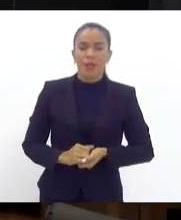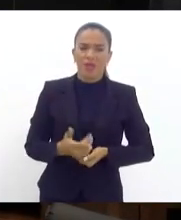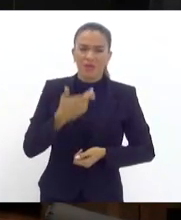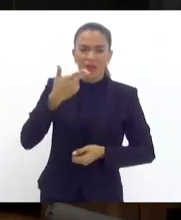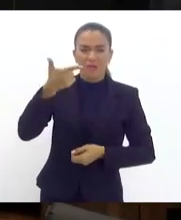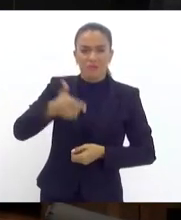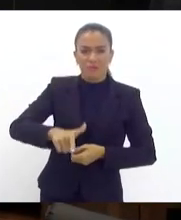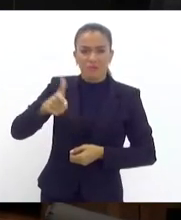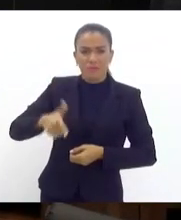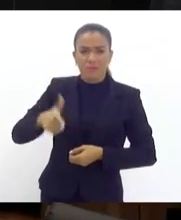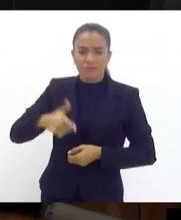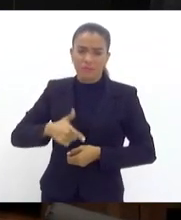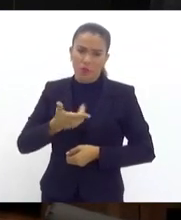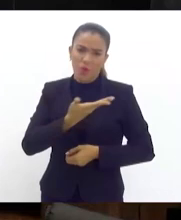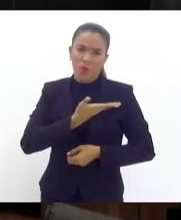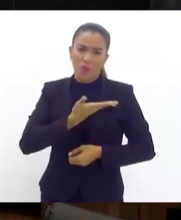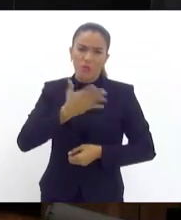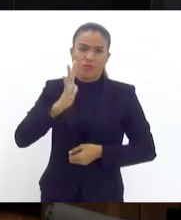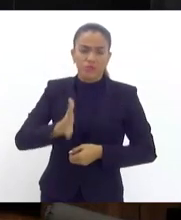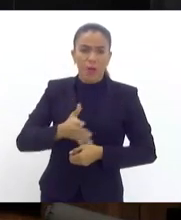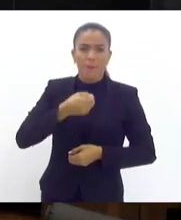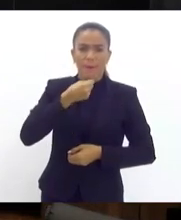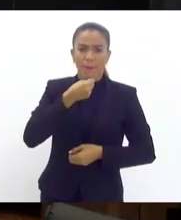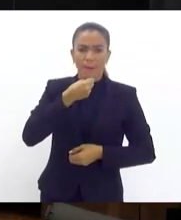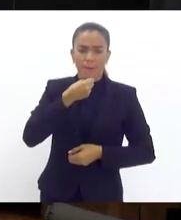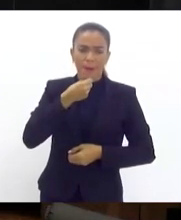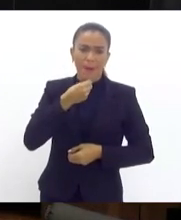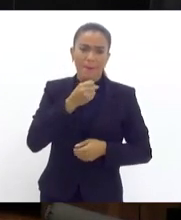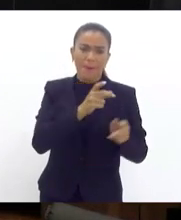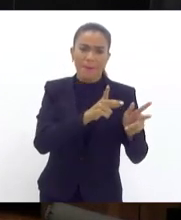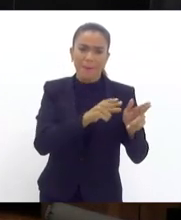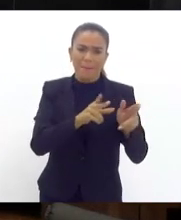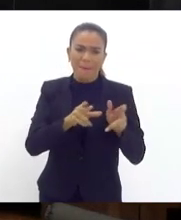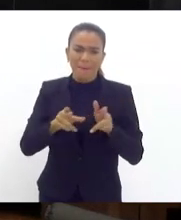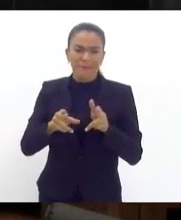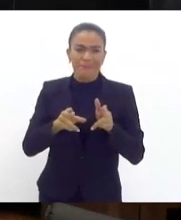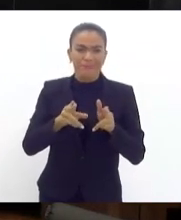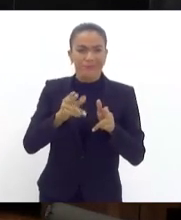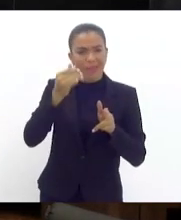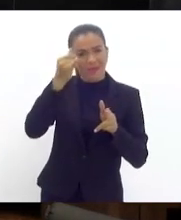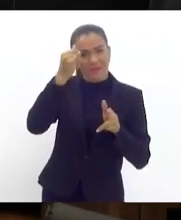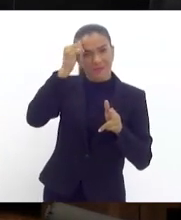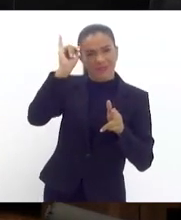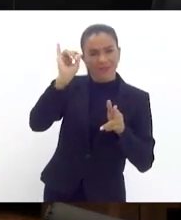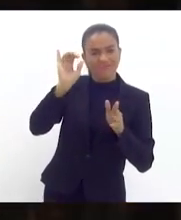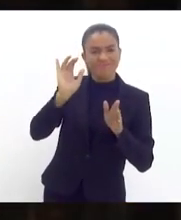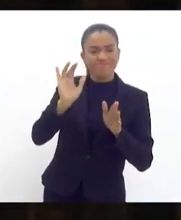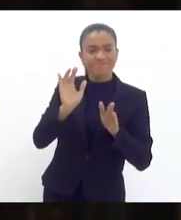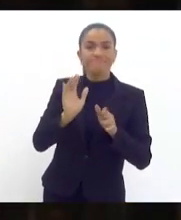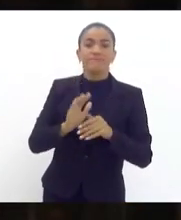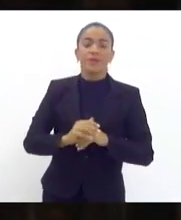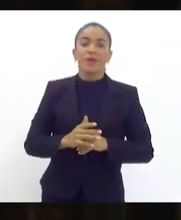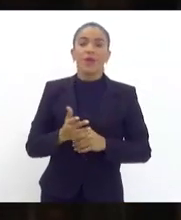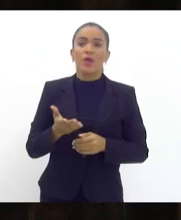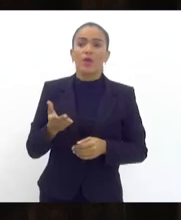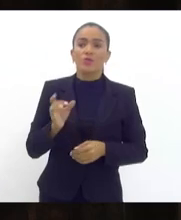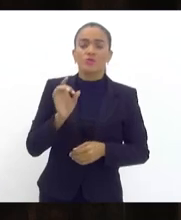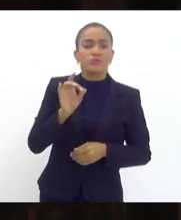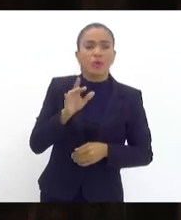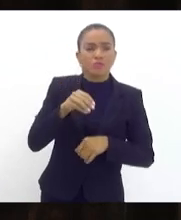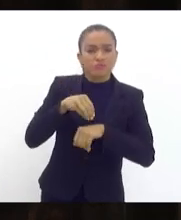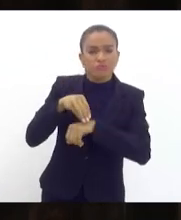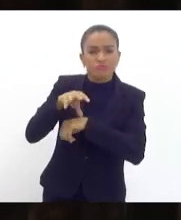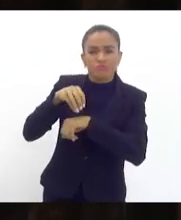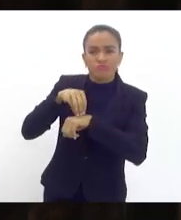redundante alguns colegas já falaram anteriormente não ficar repetitivo Deputado é eu só quero antes falar